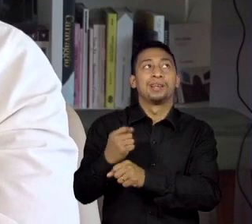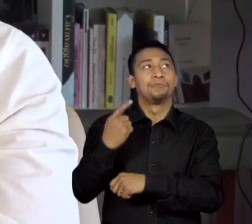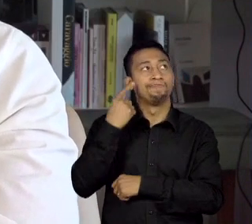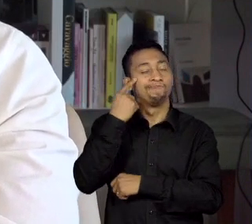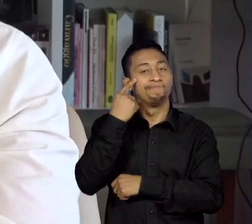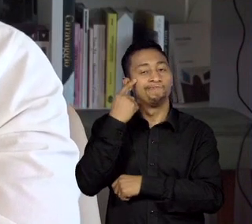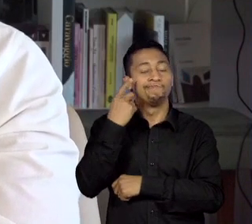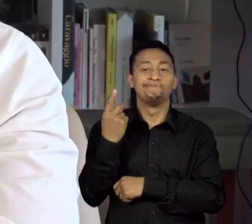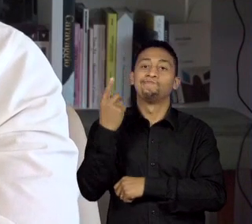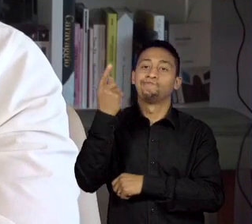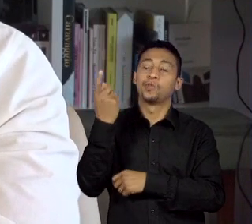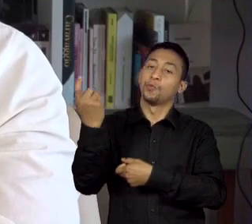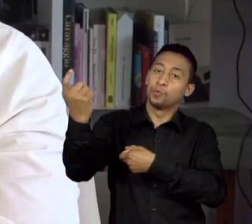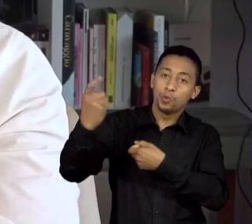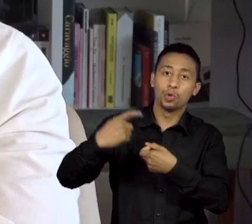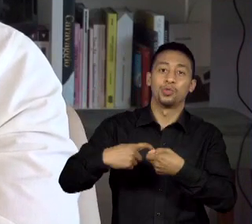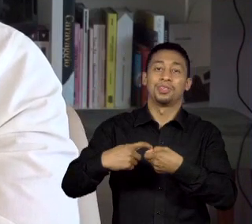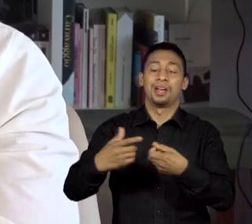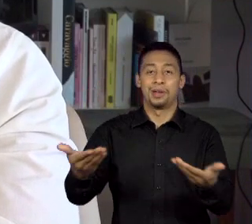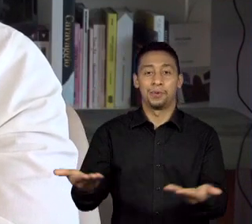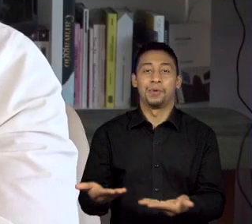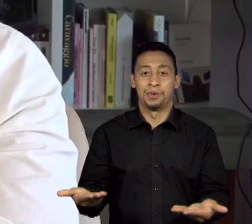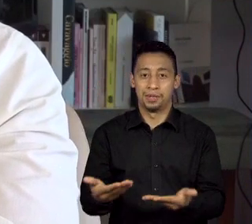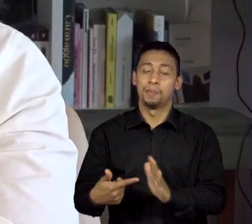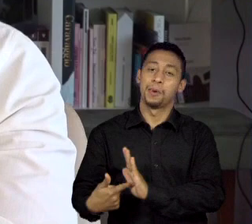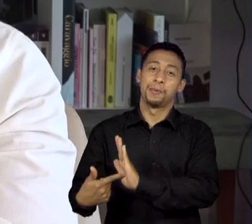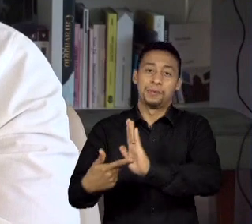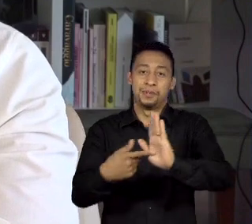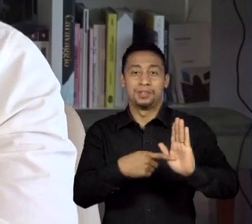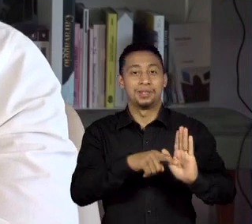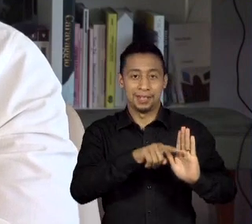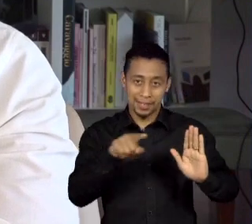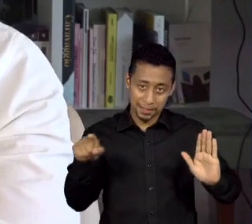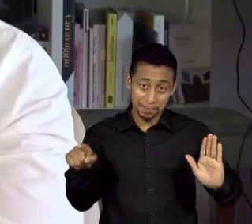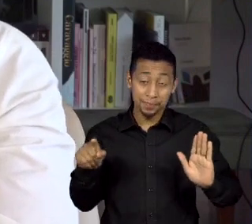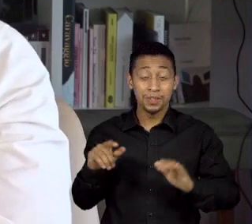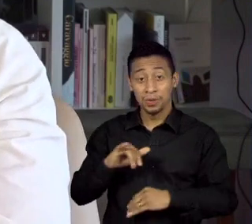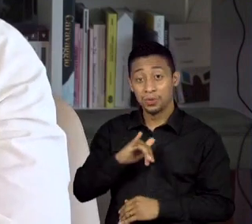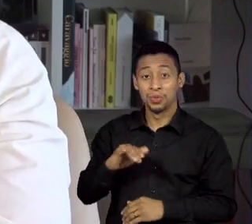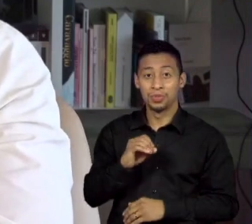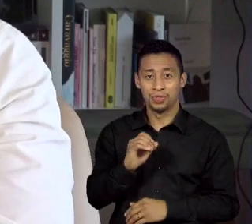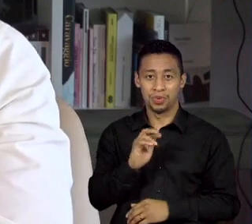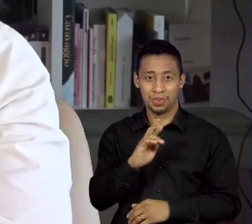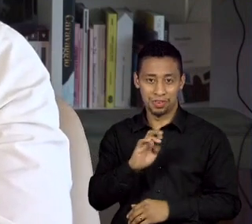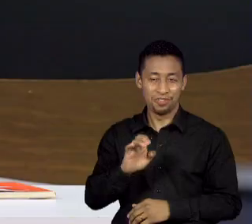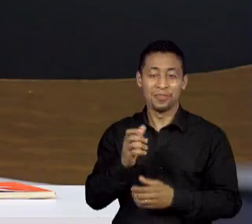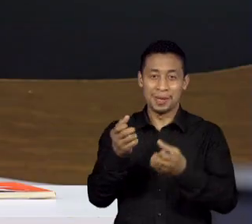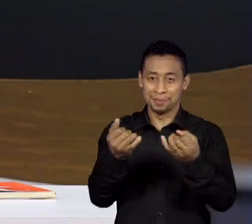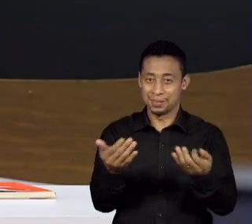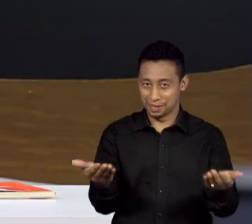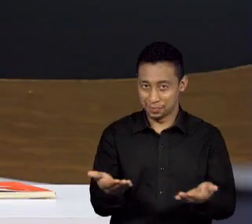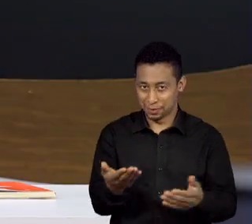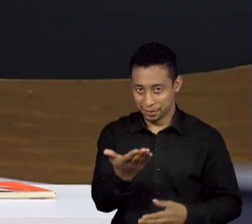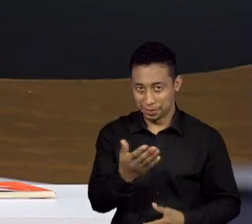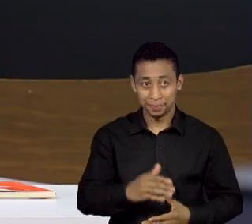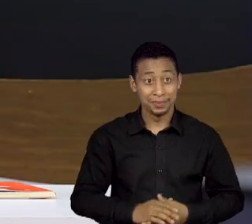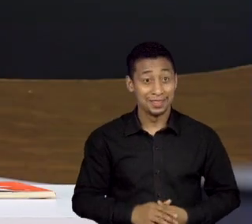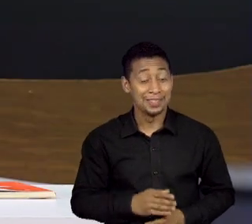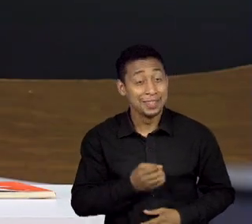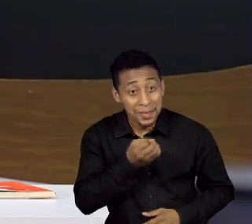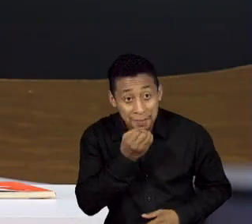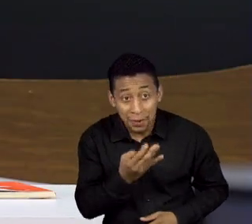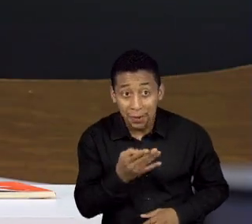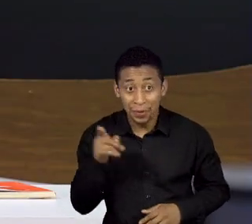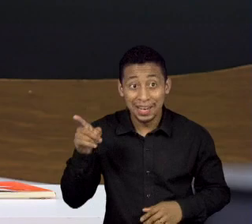retomar agora, por todas as razões que o Jorge vai contar agora. É bom que eles já treinaram